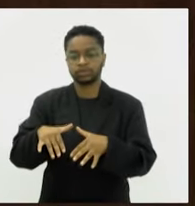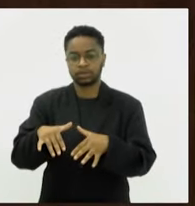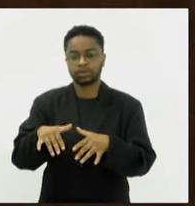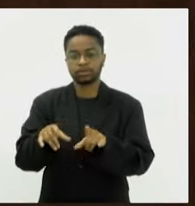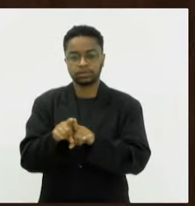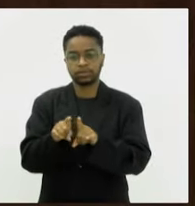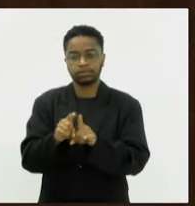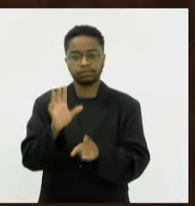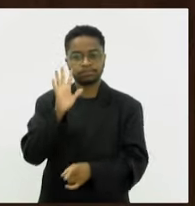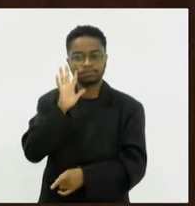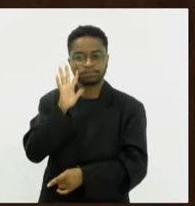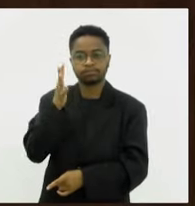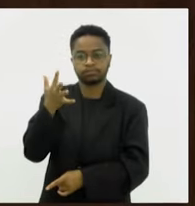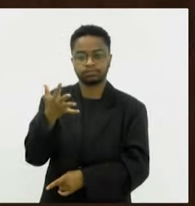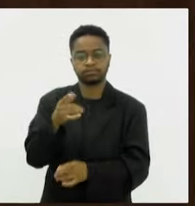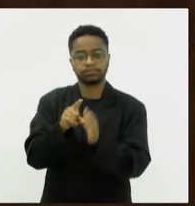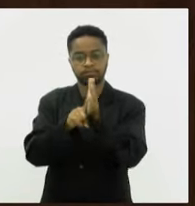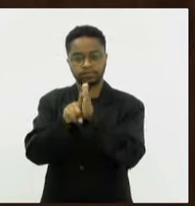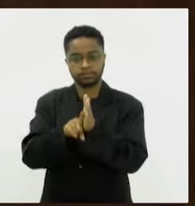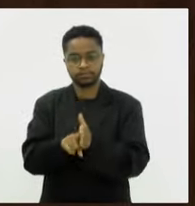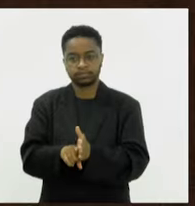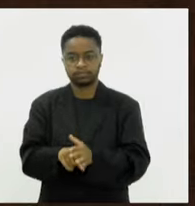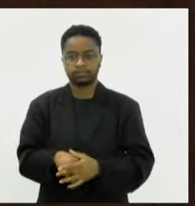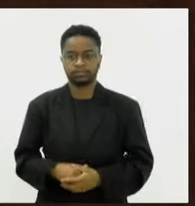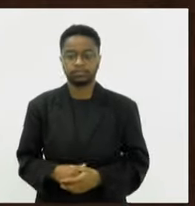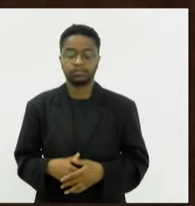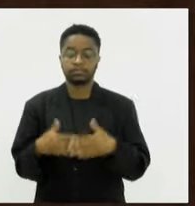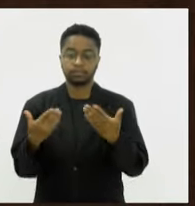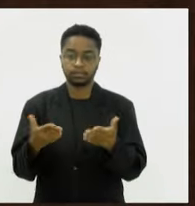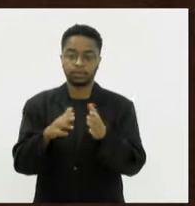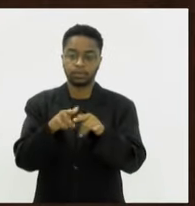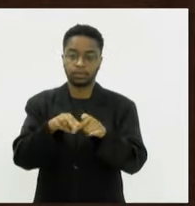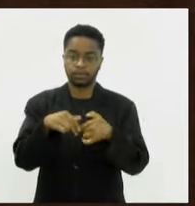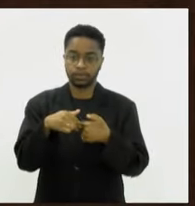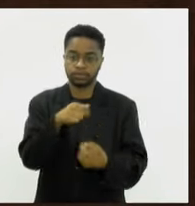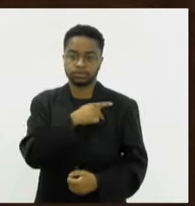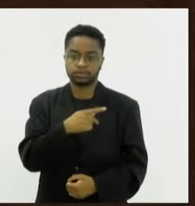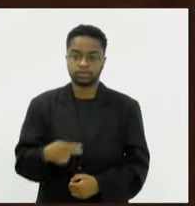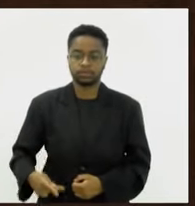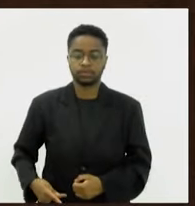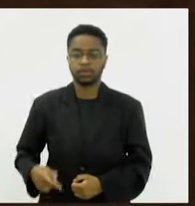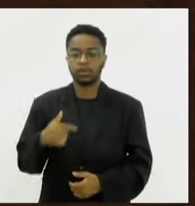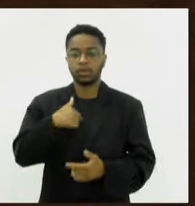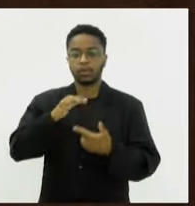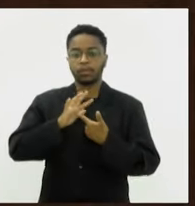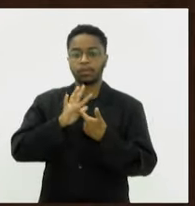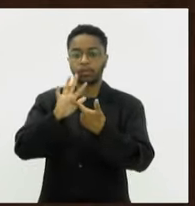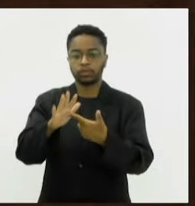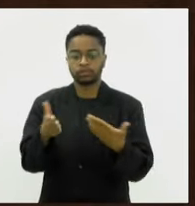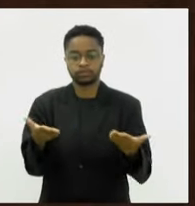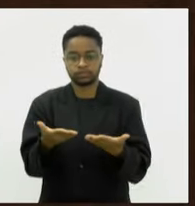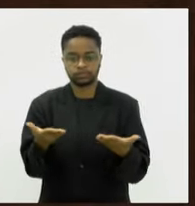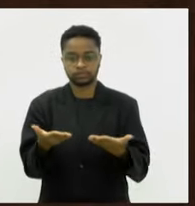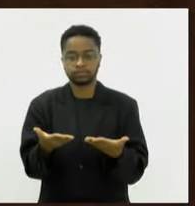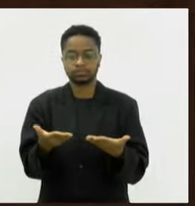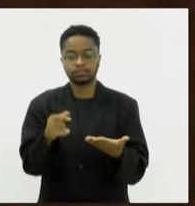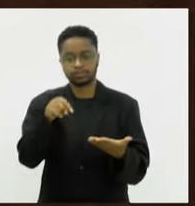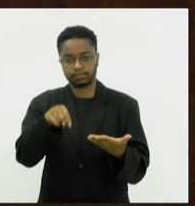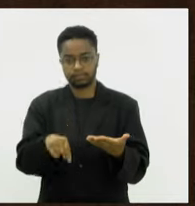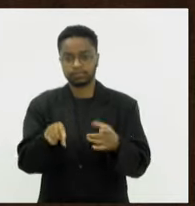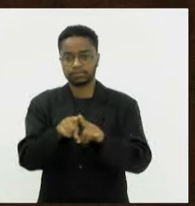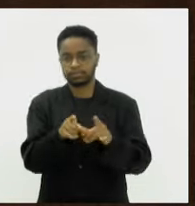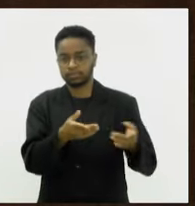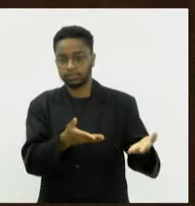a resolução da investigação. E é por isso, senhora presidenta, que apresento aqui no dia de hoje na casa e